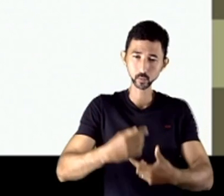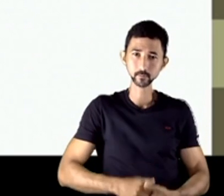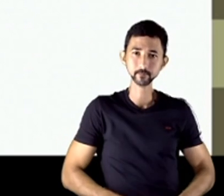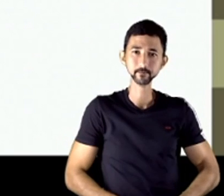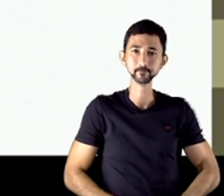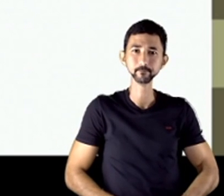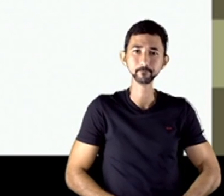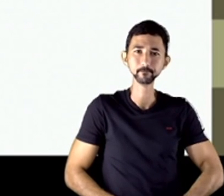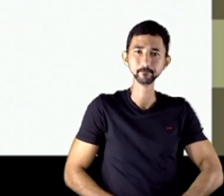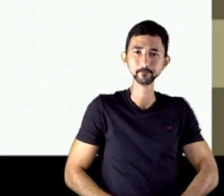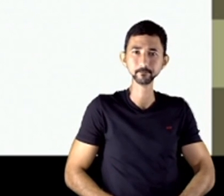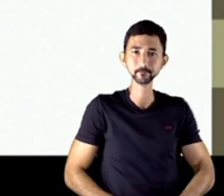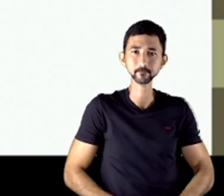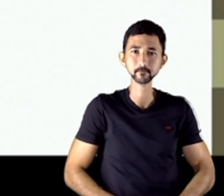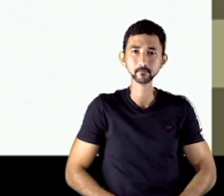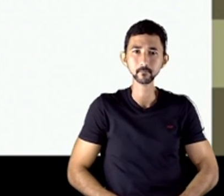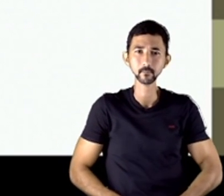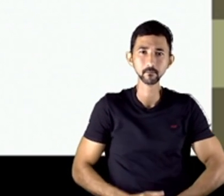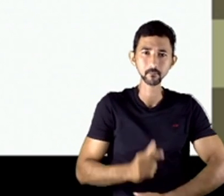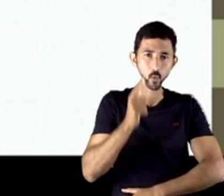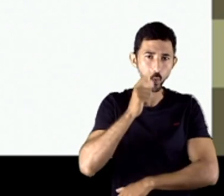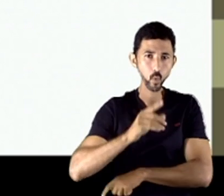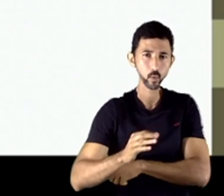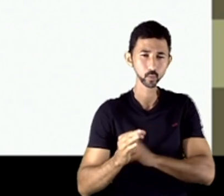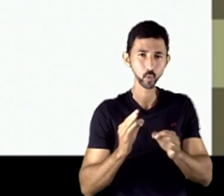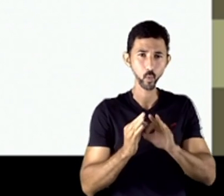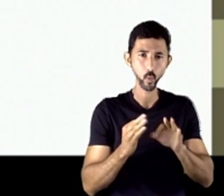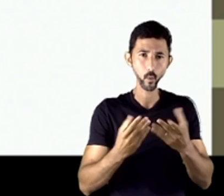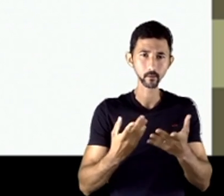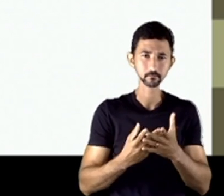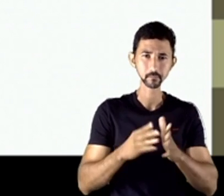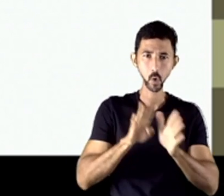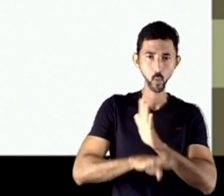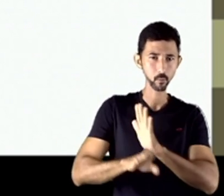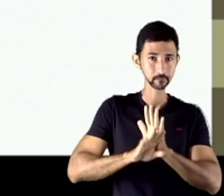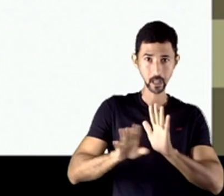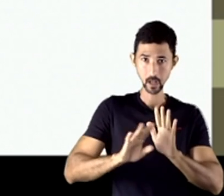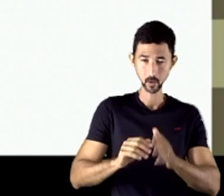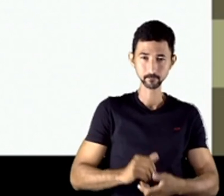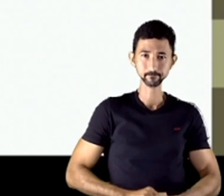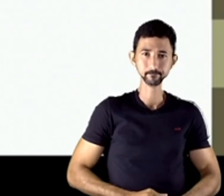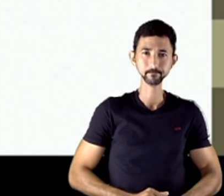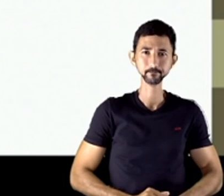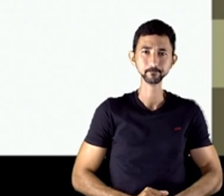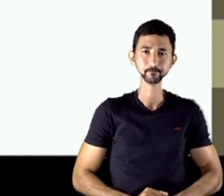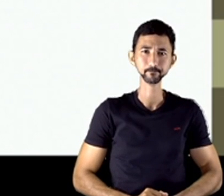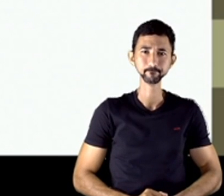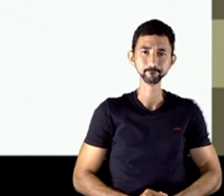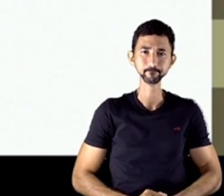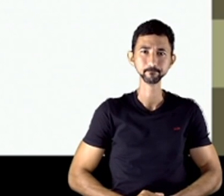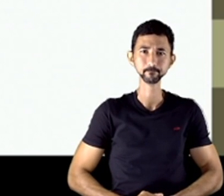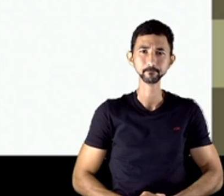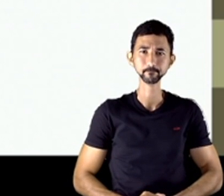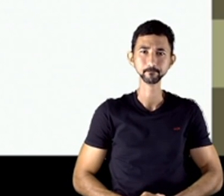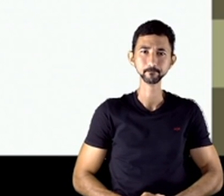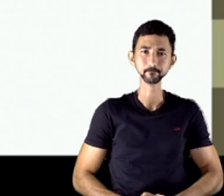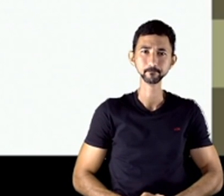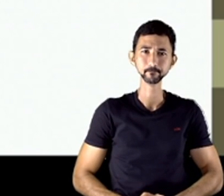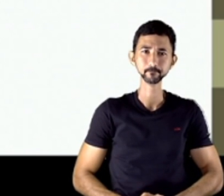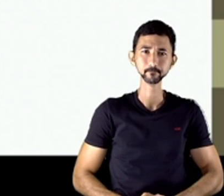Beleza. Então, não eliminei nenhuma alternativa aí, né? Que pena. Bora